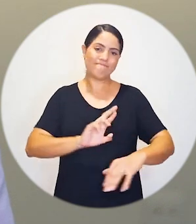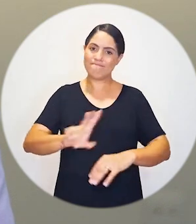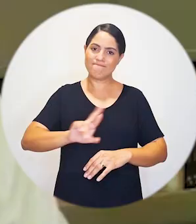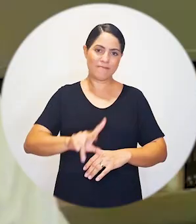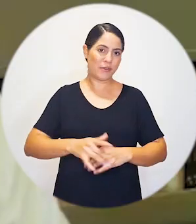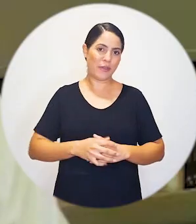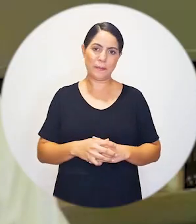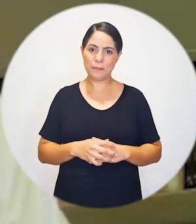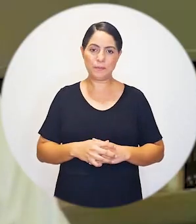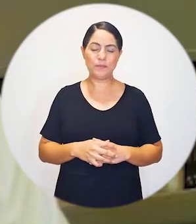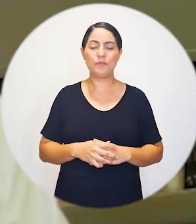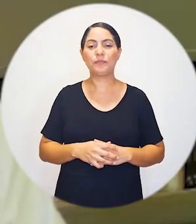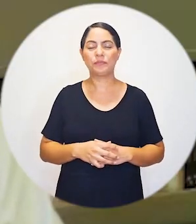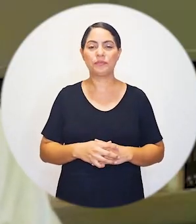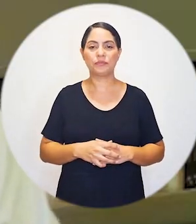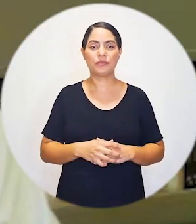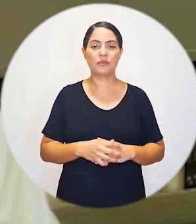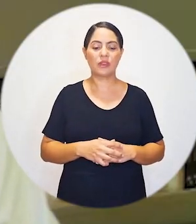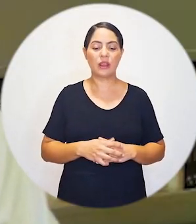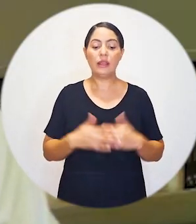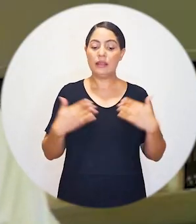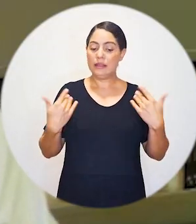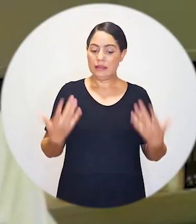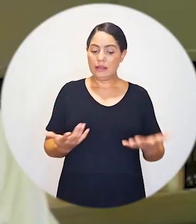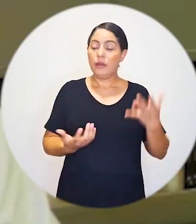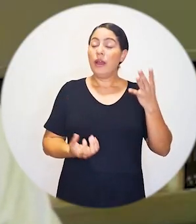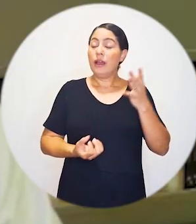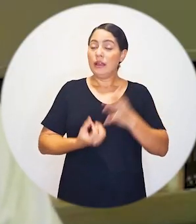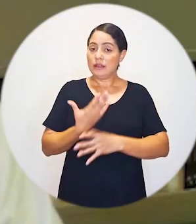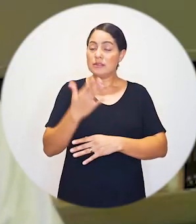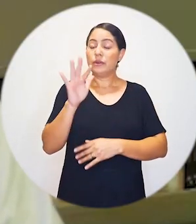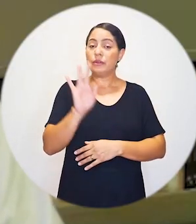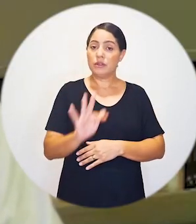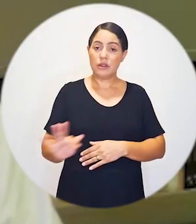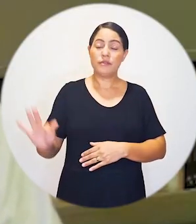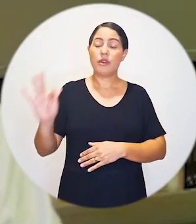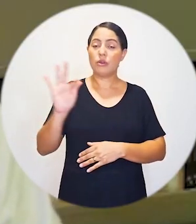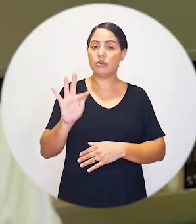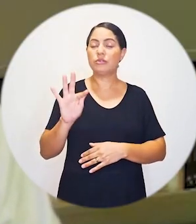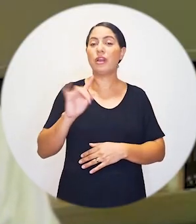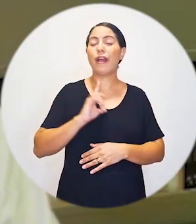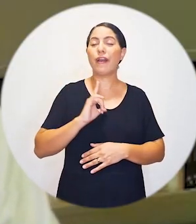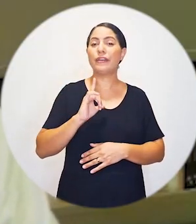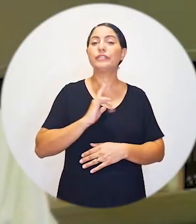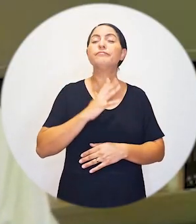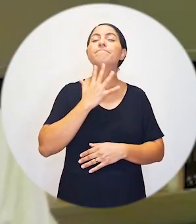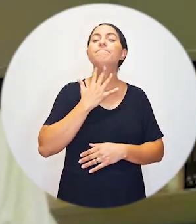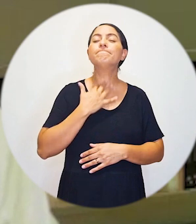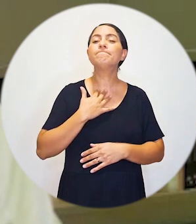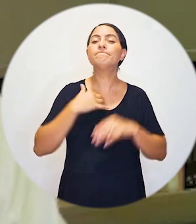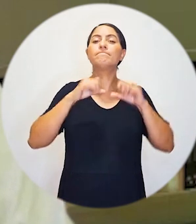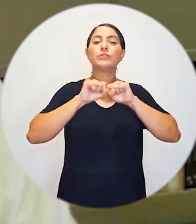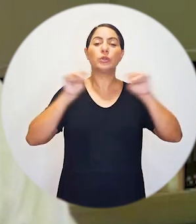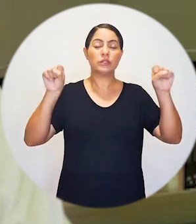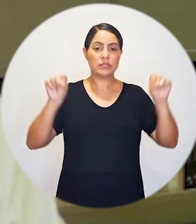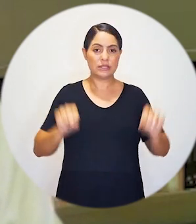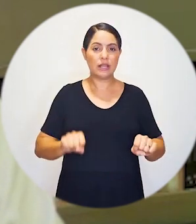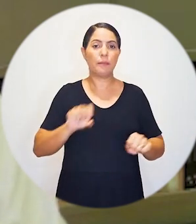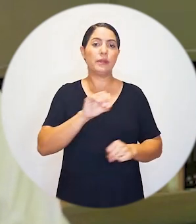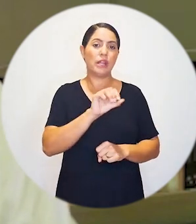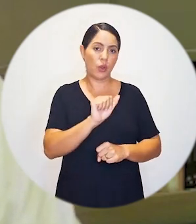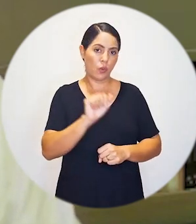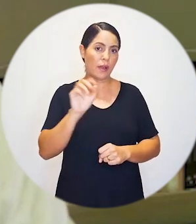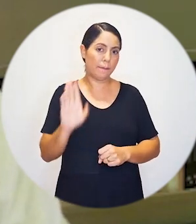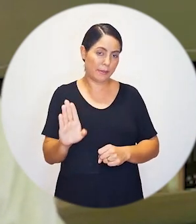Direito. A criação desta faculdade, ela vem atender um desejo antigo de todo o sistema, né,